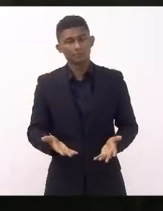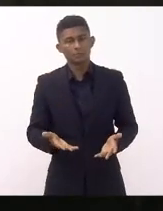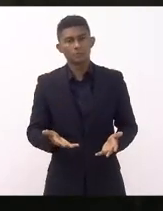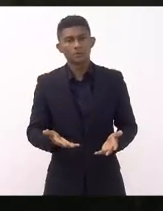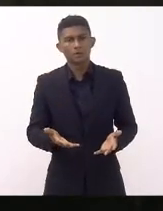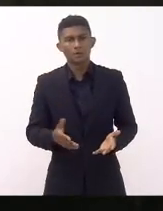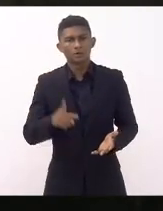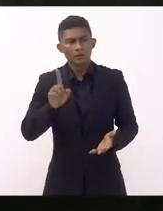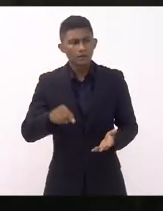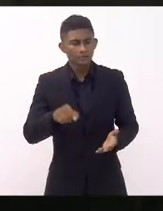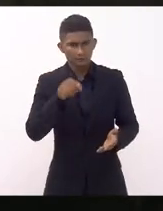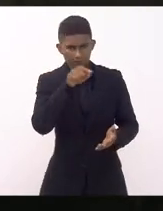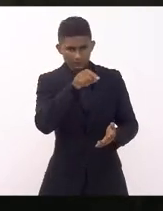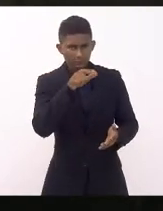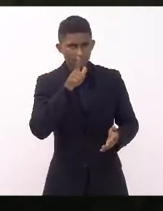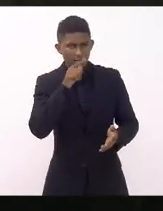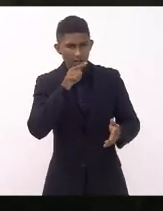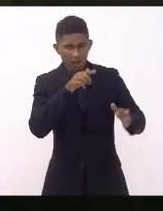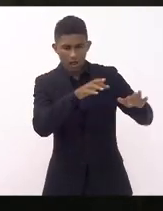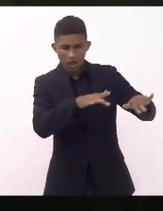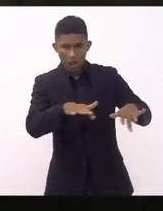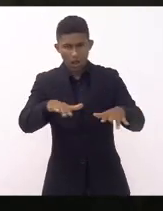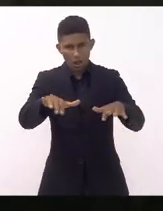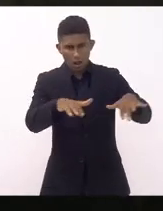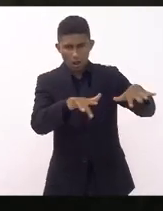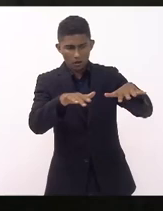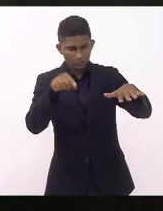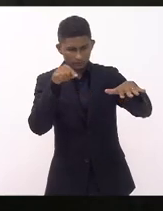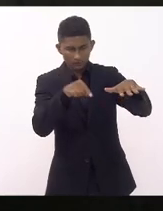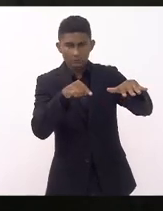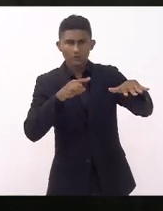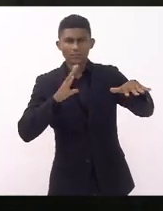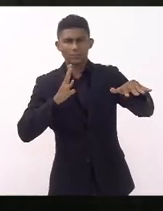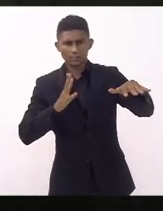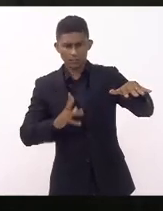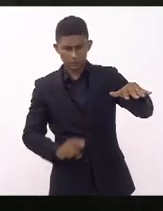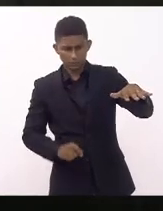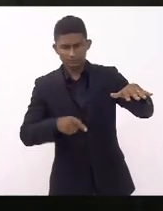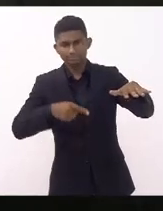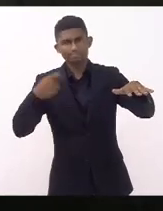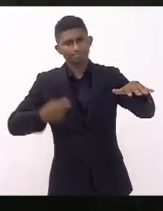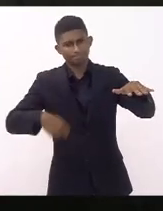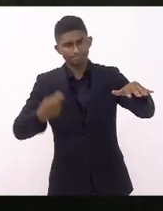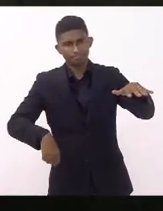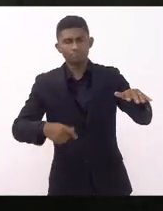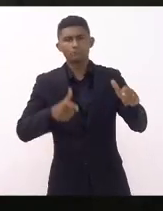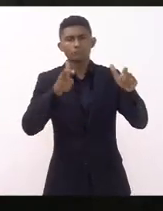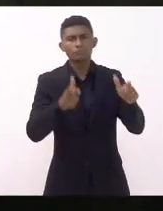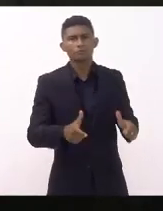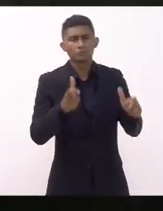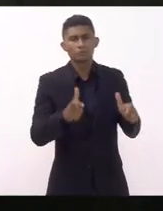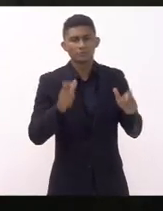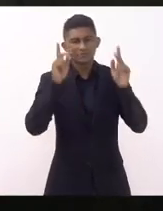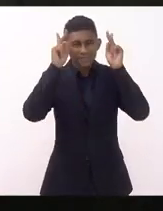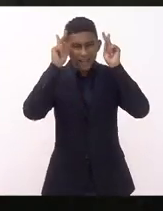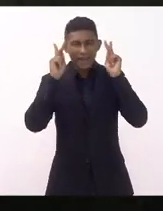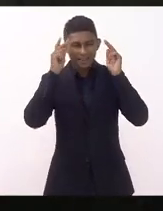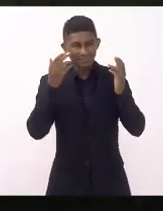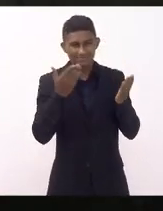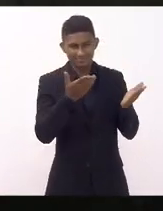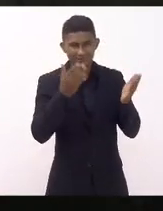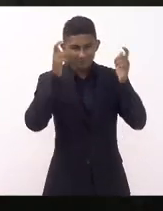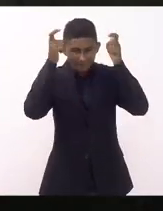do desassoreamento e da dragagem de alguns rios do nosso município em Angra dos Reis. E